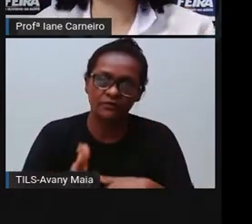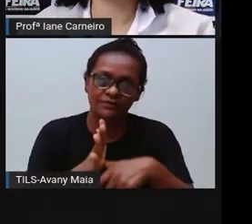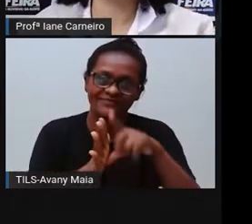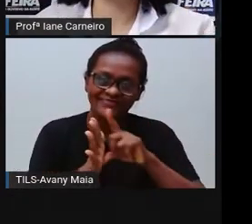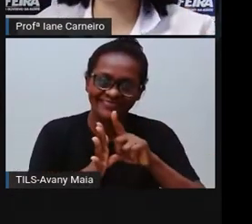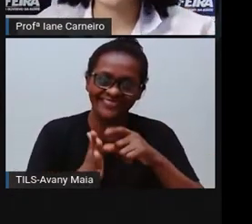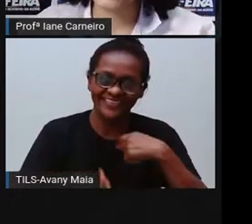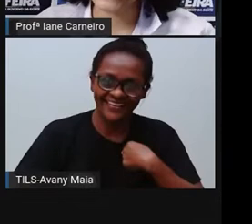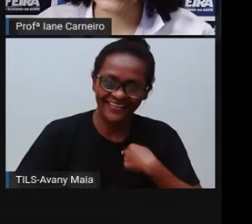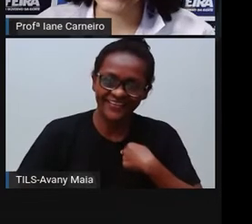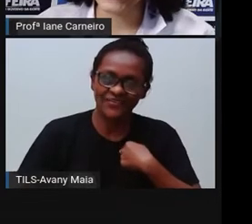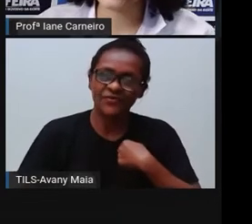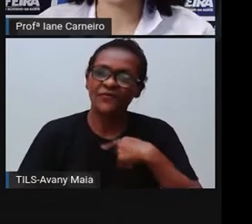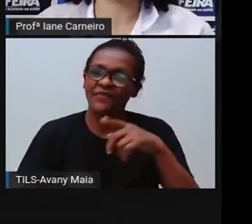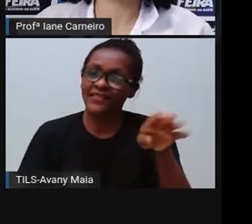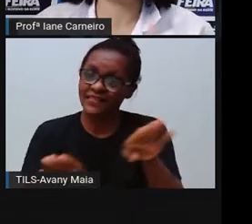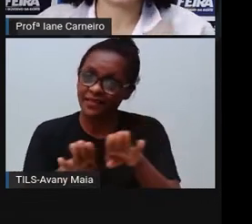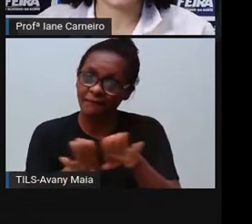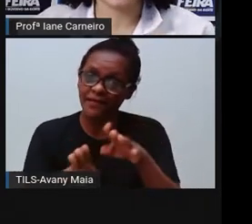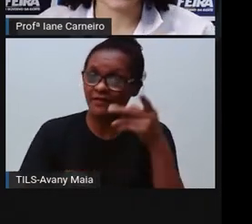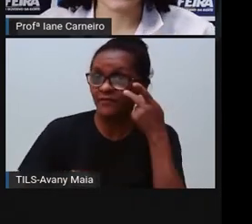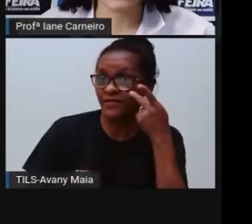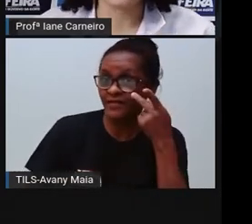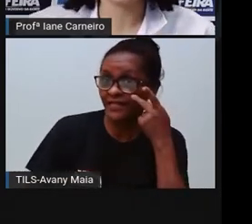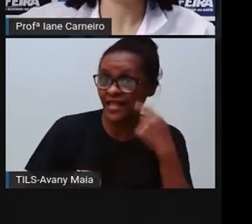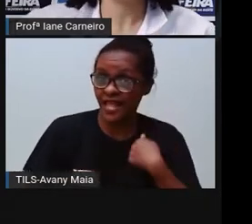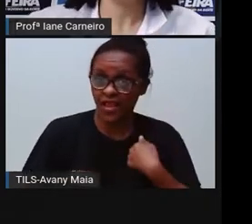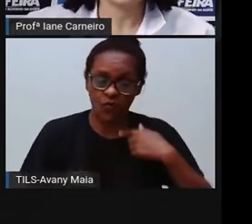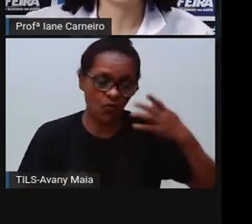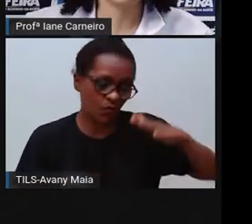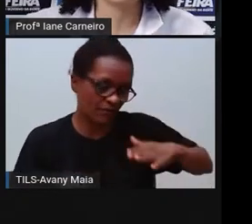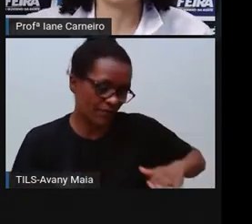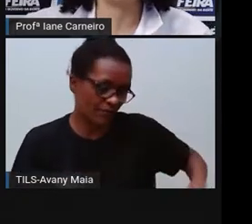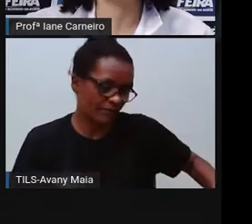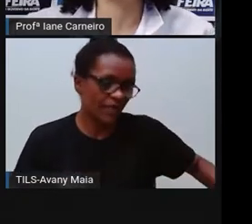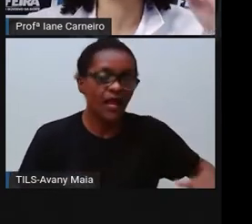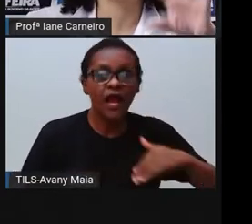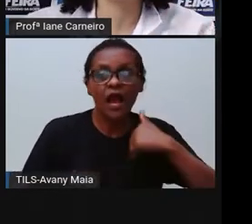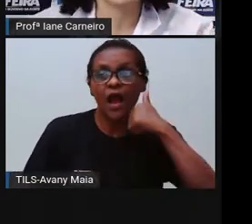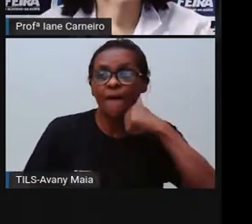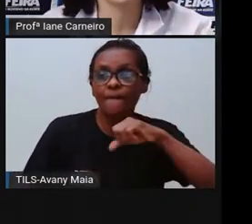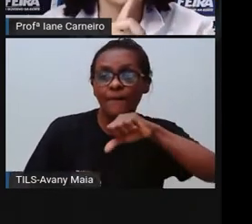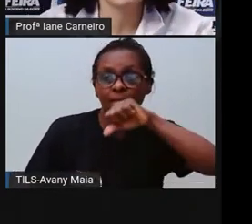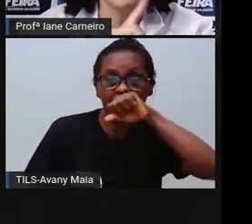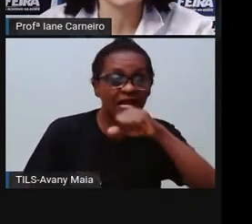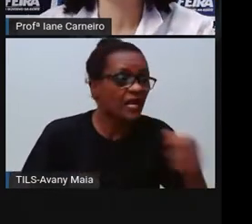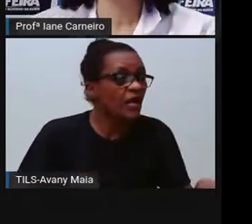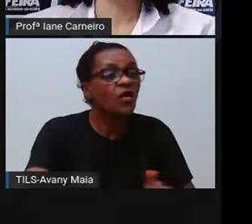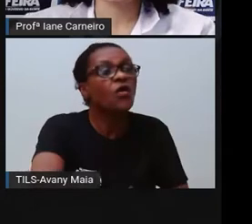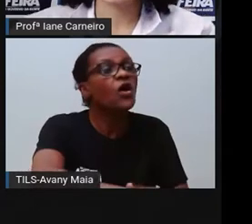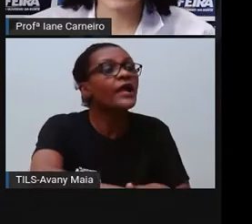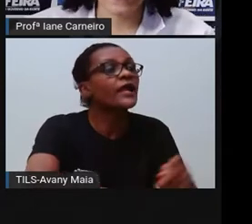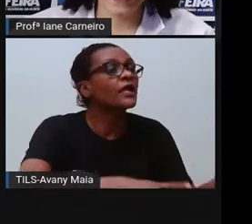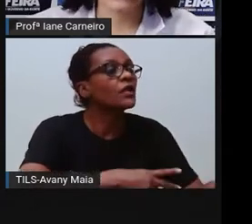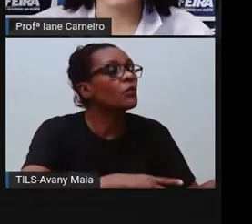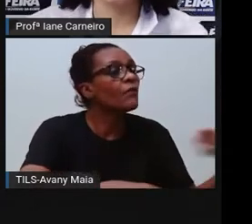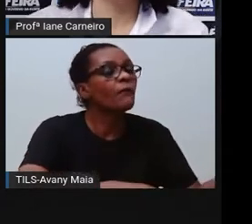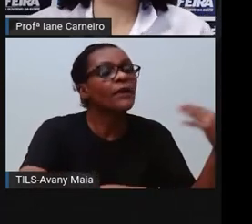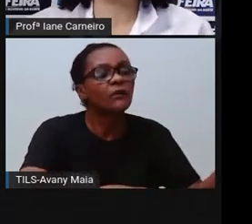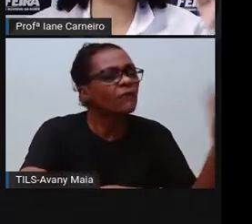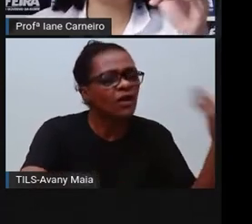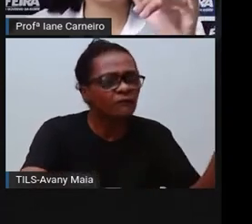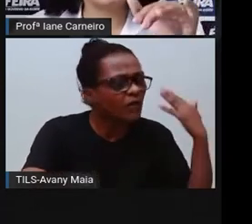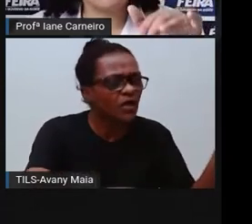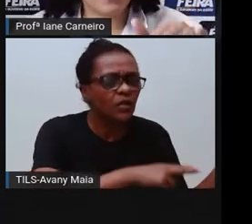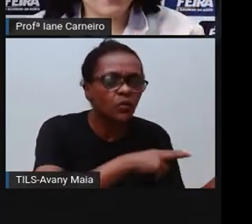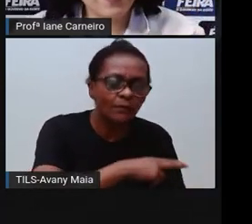Vani também vivenciou isso. Quando a gente era criança, a mamãe falava assim: ó, chegou a hora de dormir. E era cedo. A